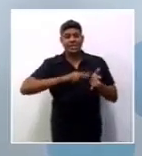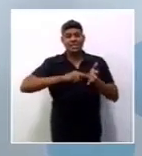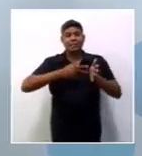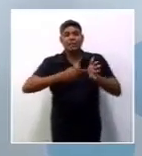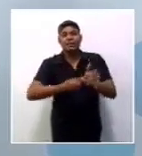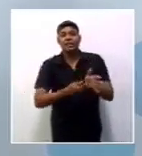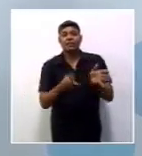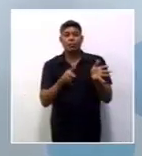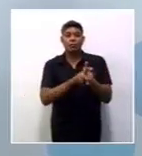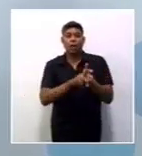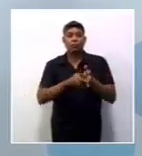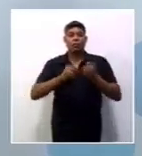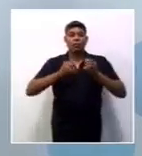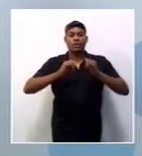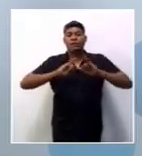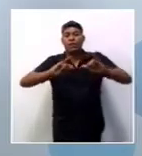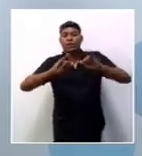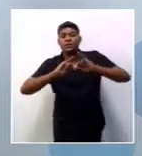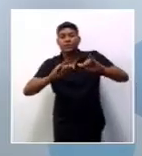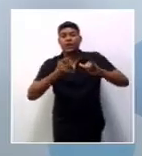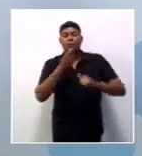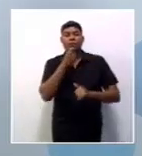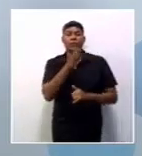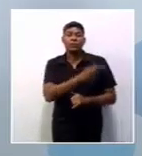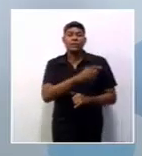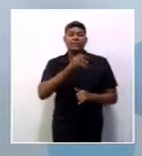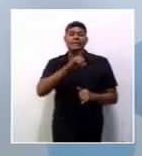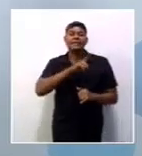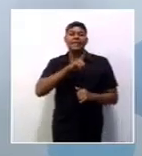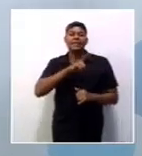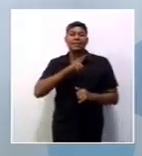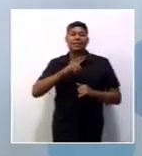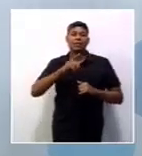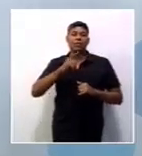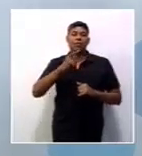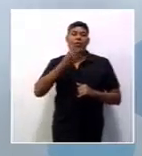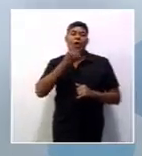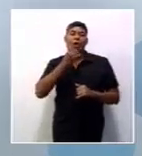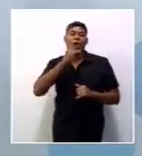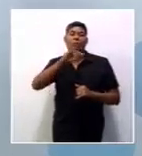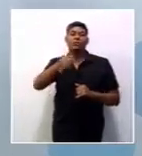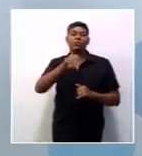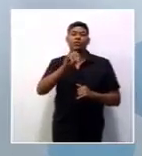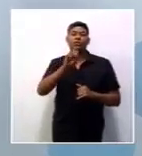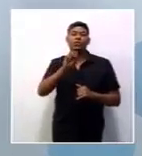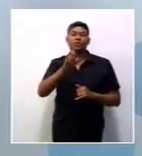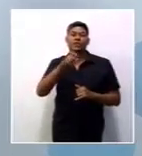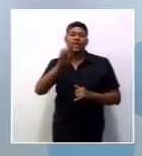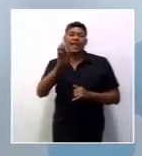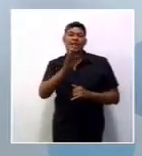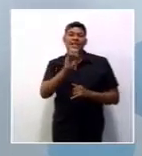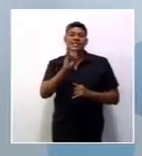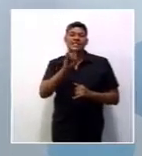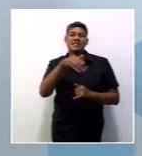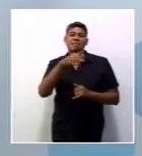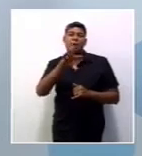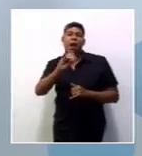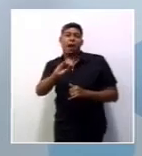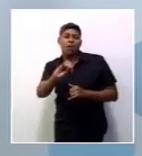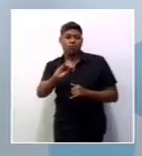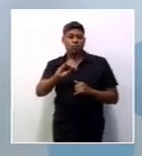das notícias como um alívio cômico. Como a gente tem o José Simão, que é famoso justamente por reinterpretar notícias dando um alívio